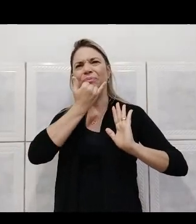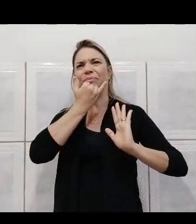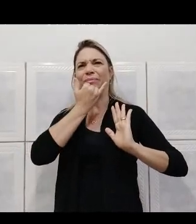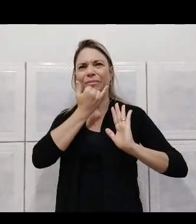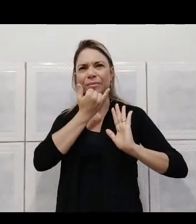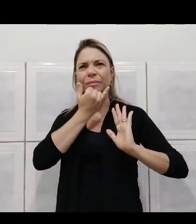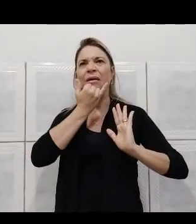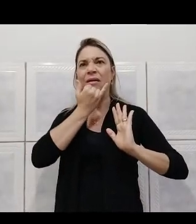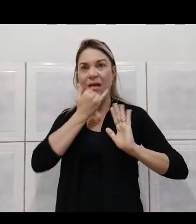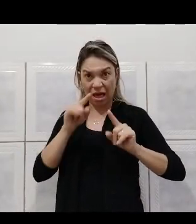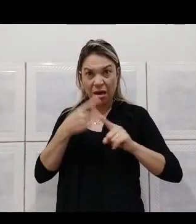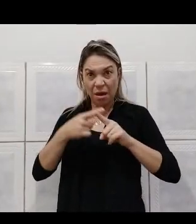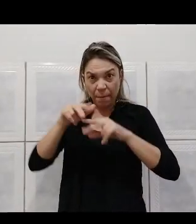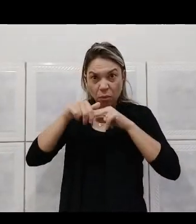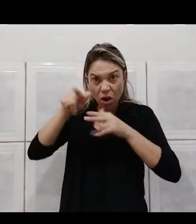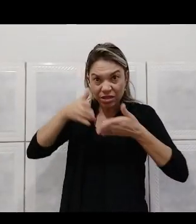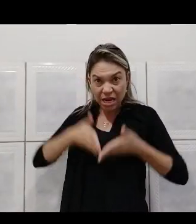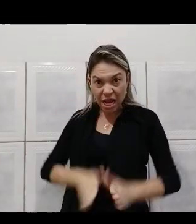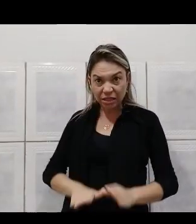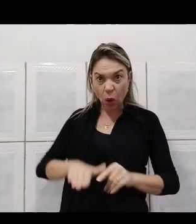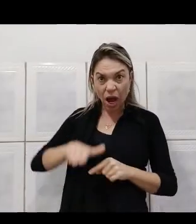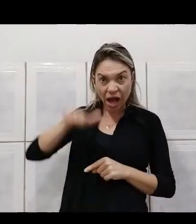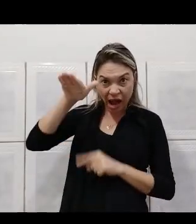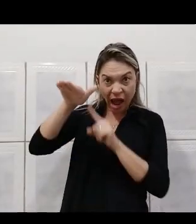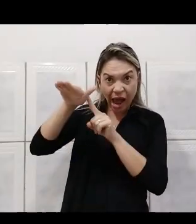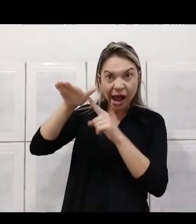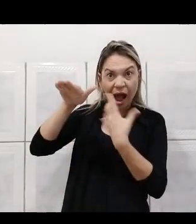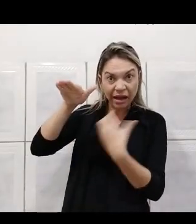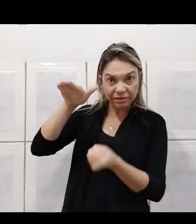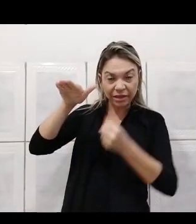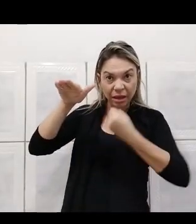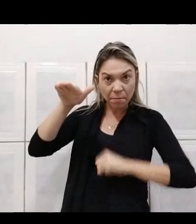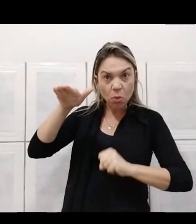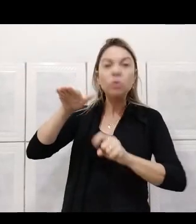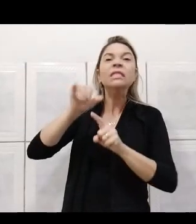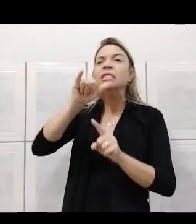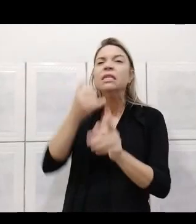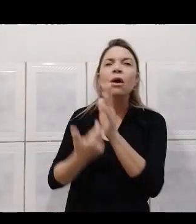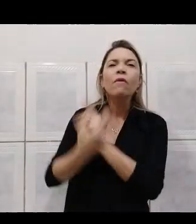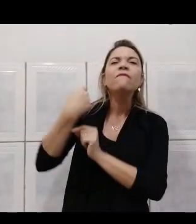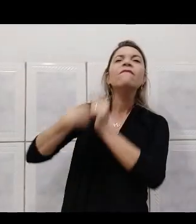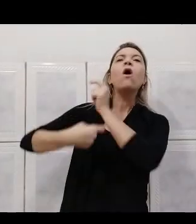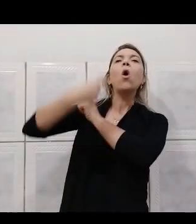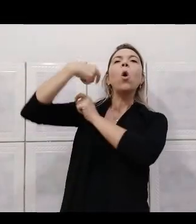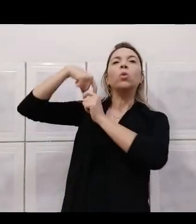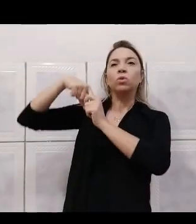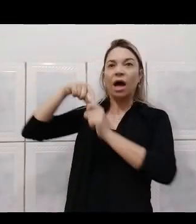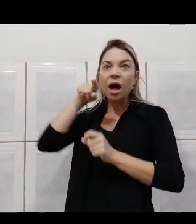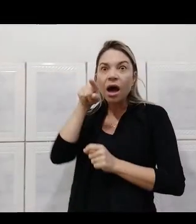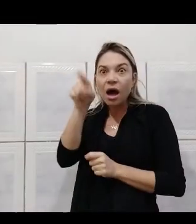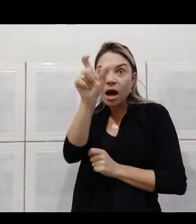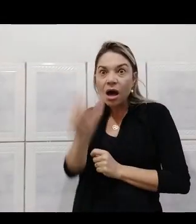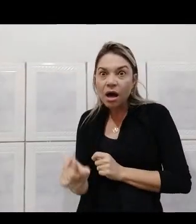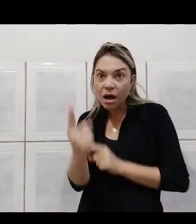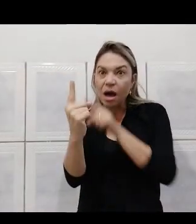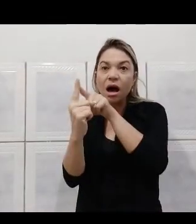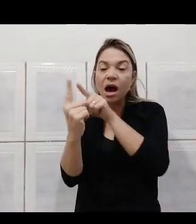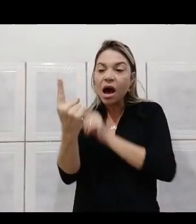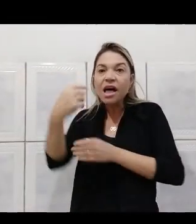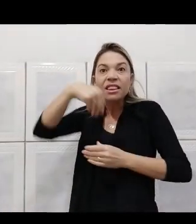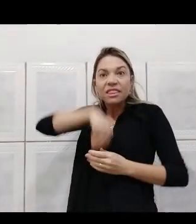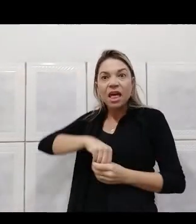barriga, relativizam o valor dessa vida, enquanto está na barriga. Nós, os